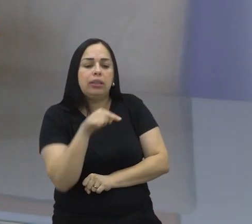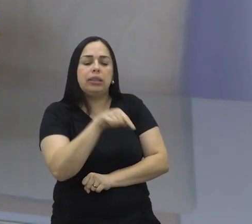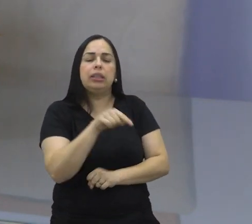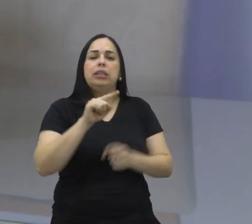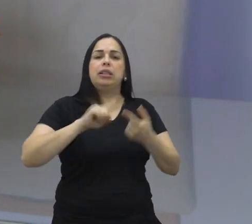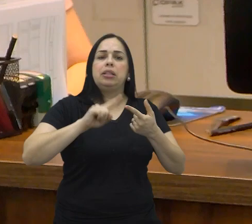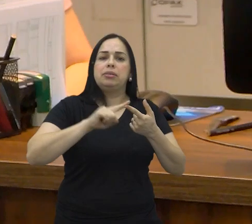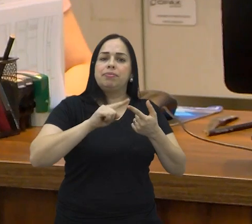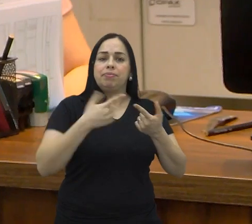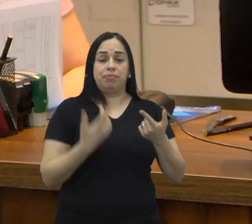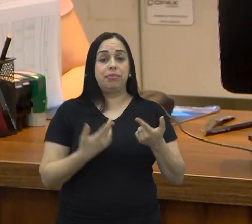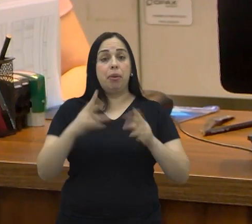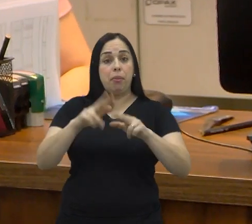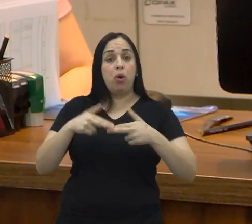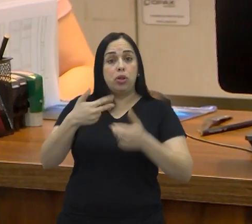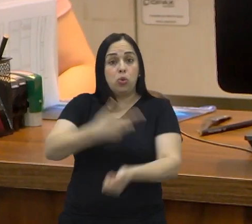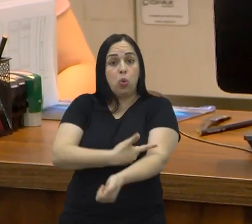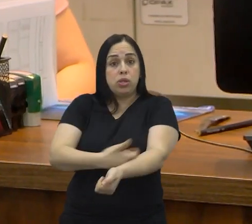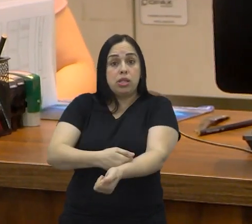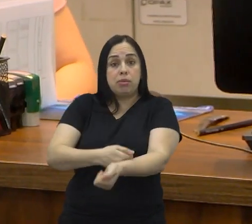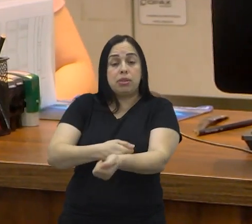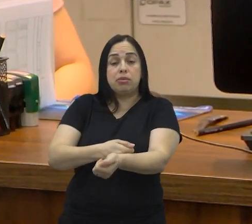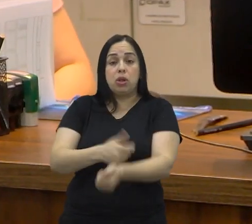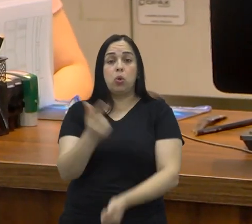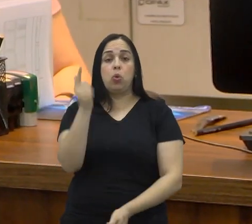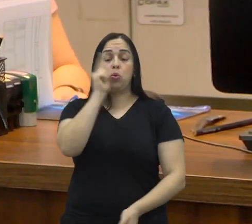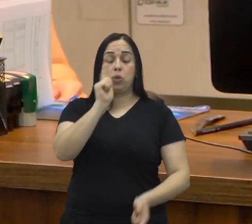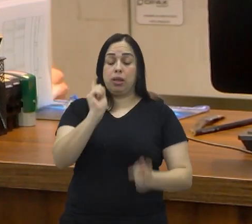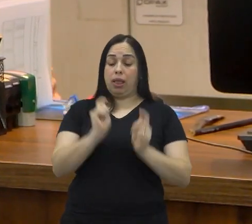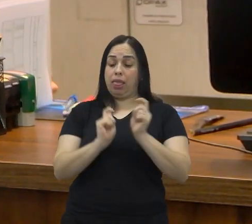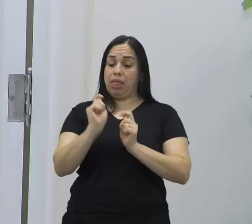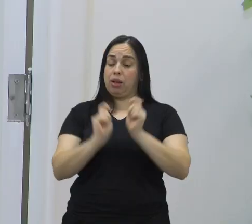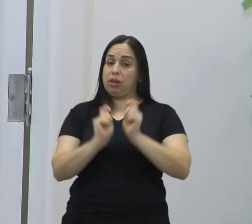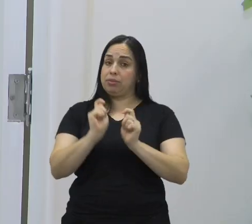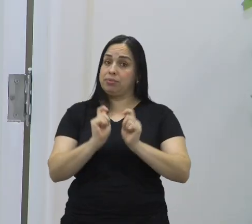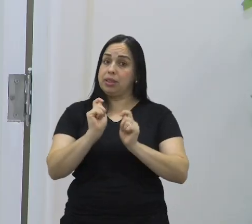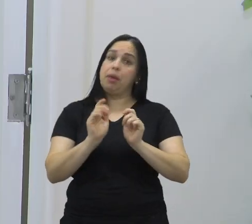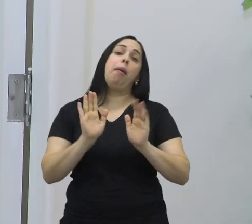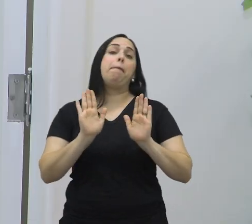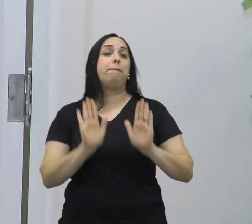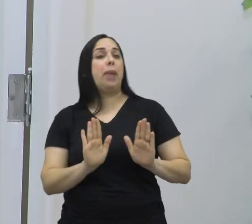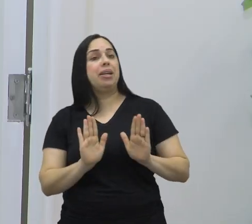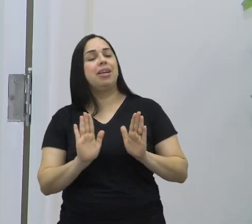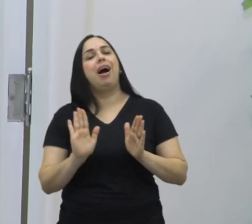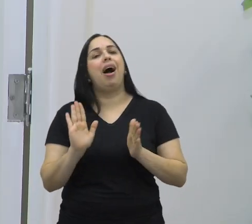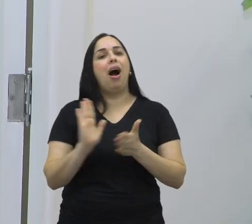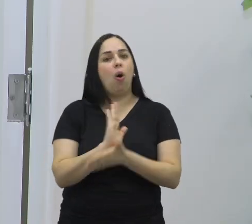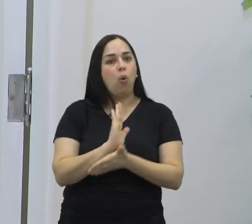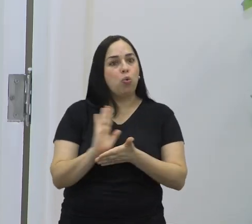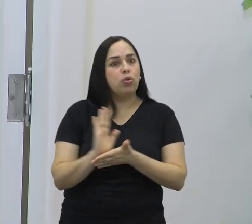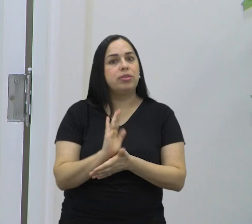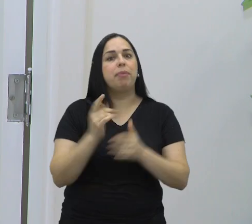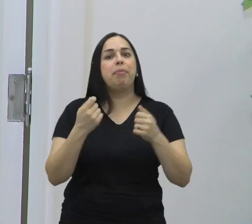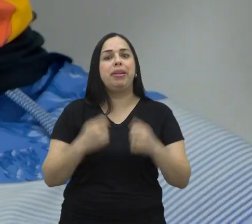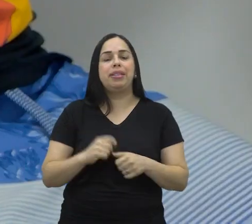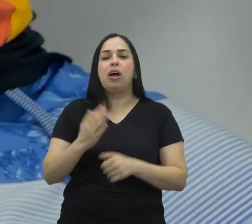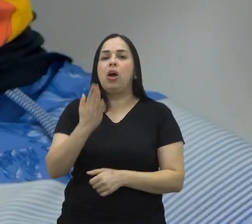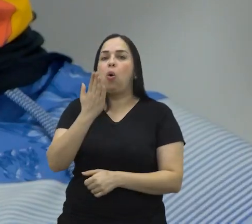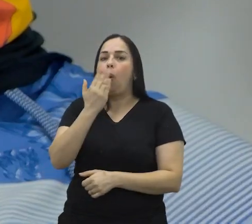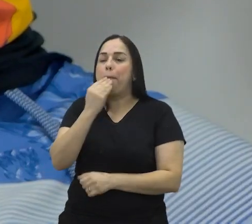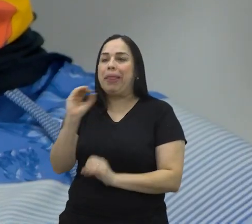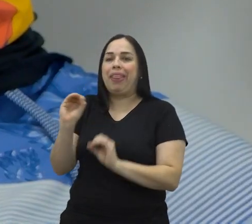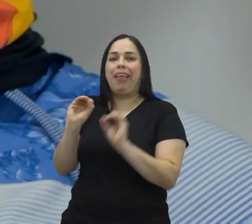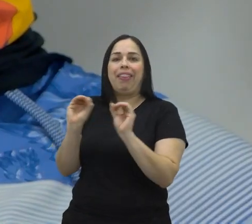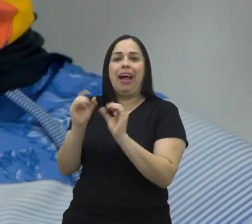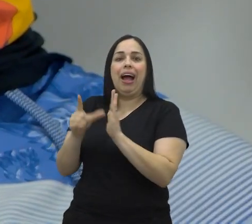fator de glicemia. Exames médicos para o controle da doença são comuns, mas alguns deles exigem jejum total. E para